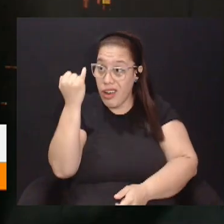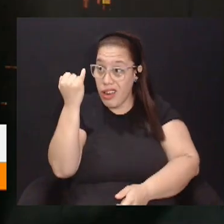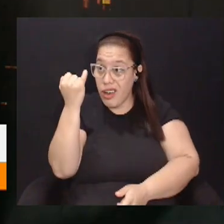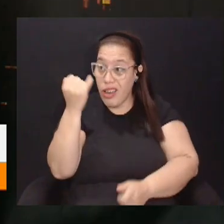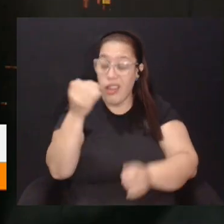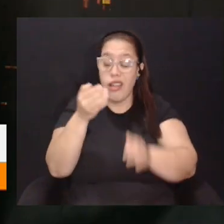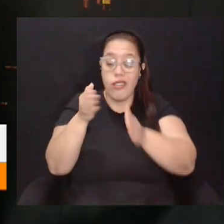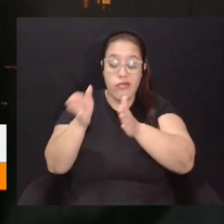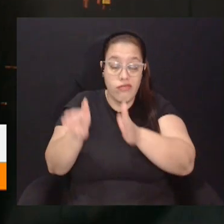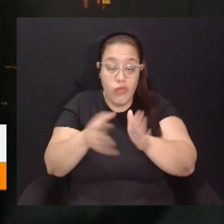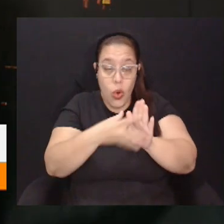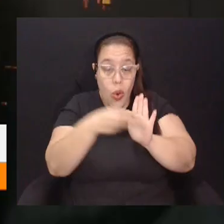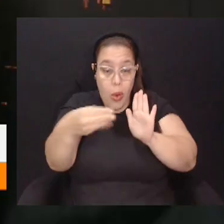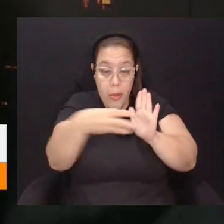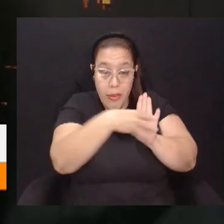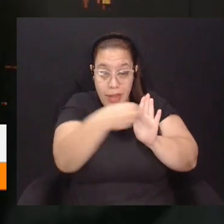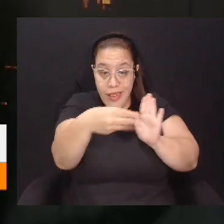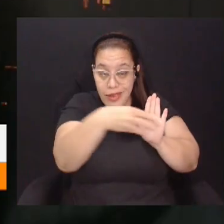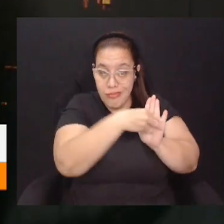reproduzindo,